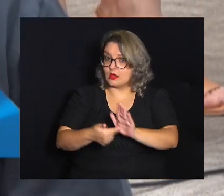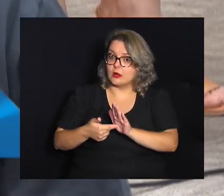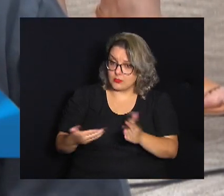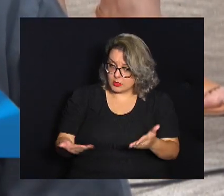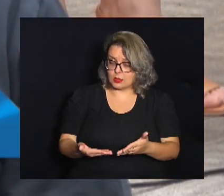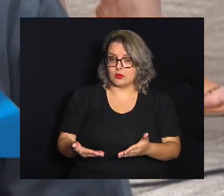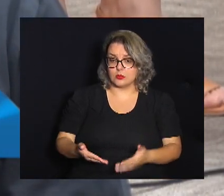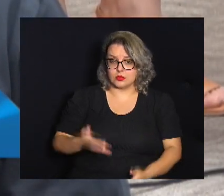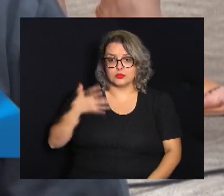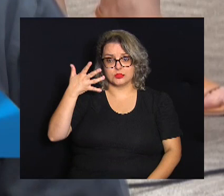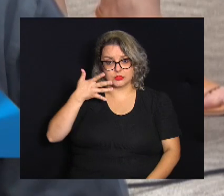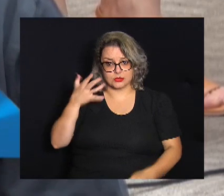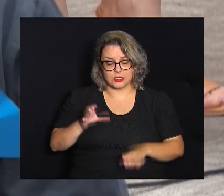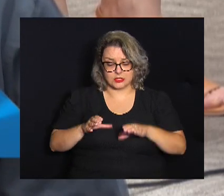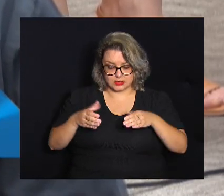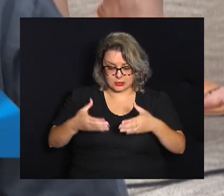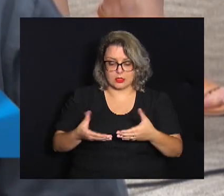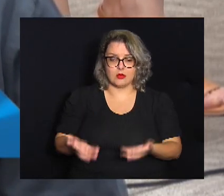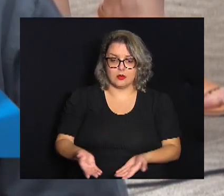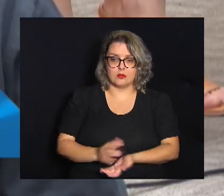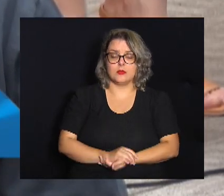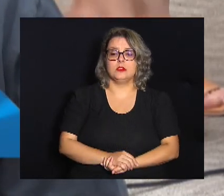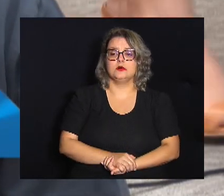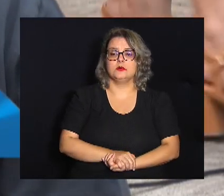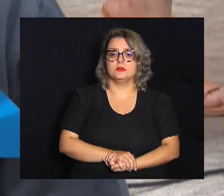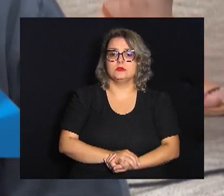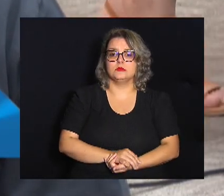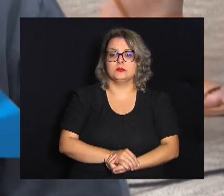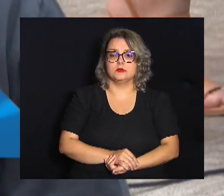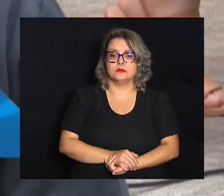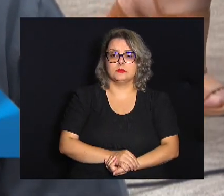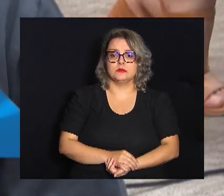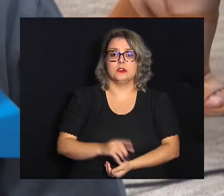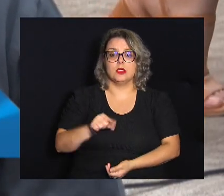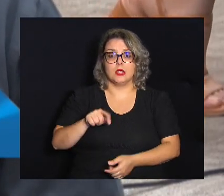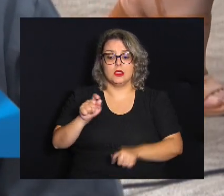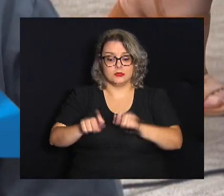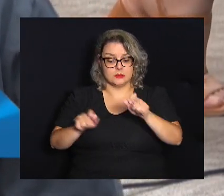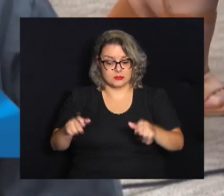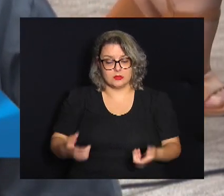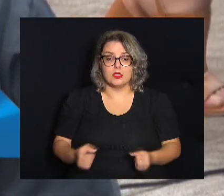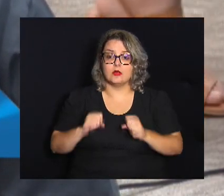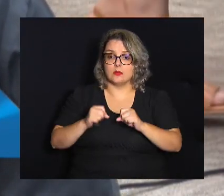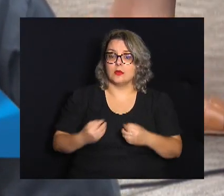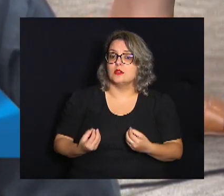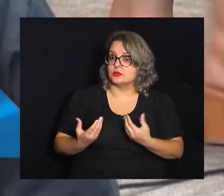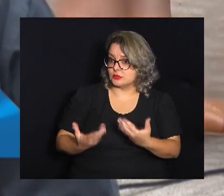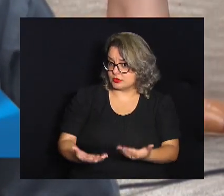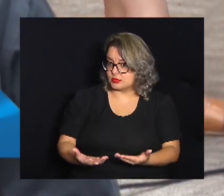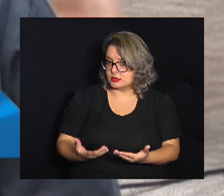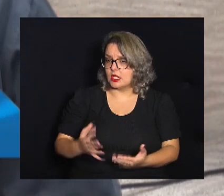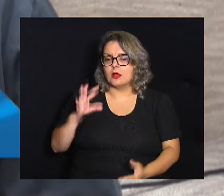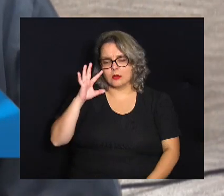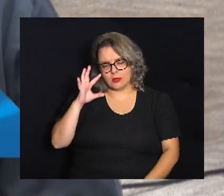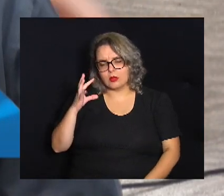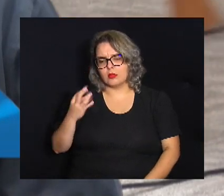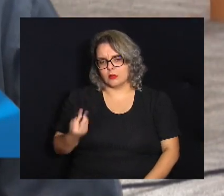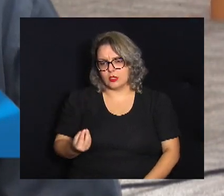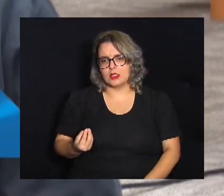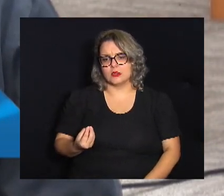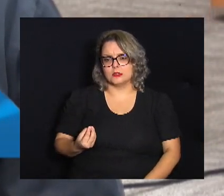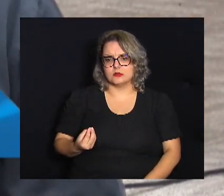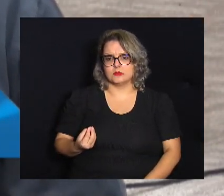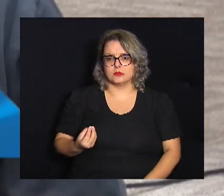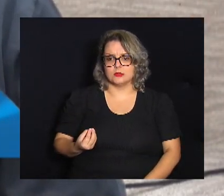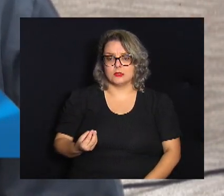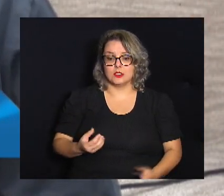nessa comissão. Então, assim, são essas pessoas que podem trazer com propriedade e deixar esses jovens